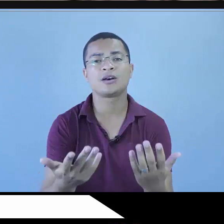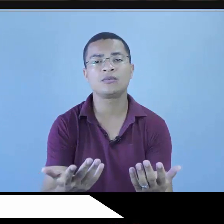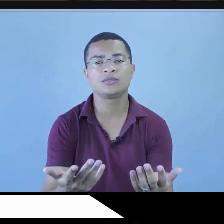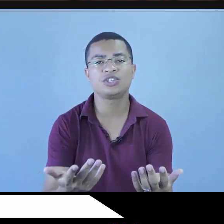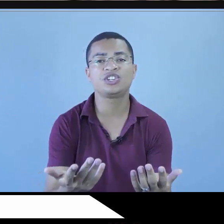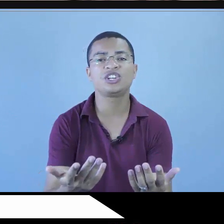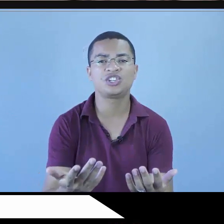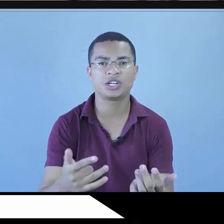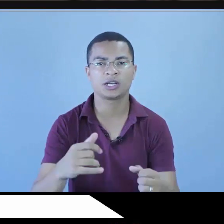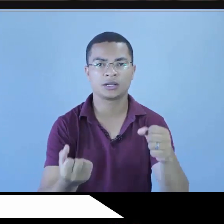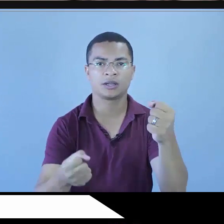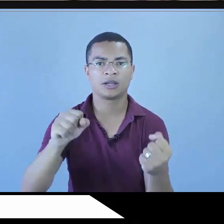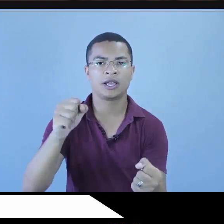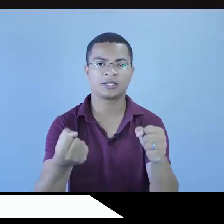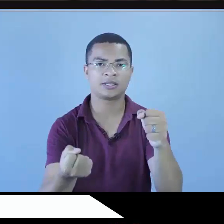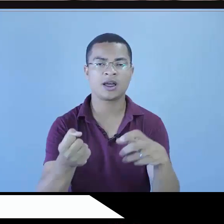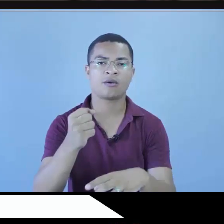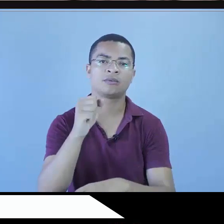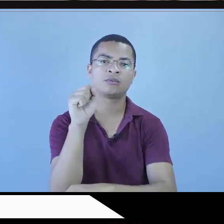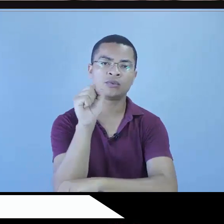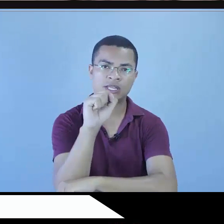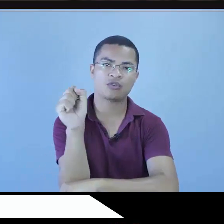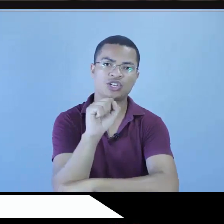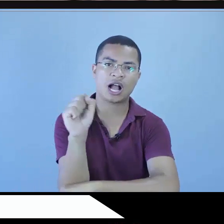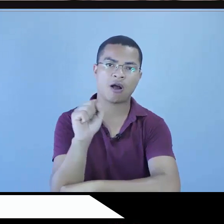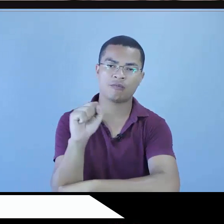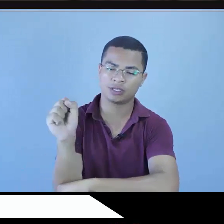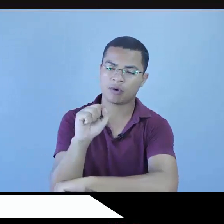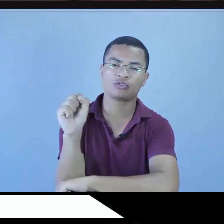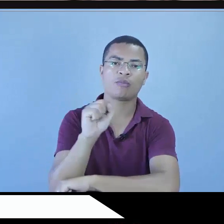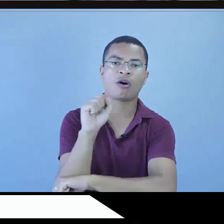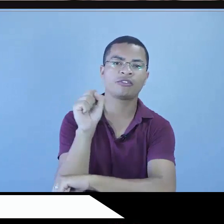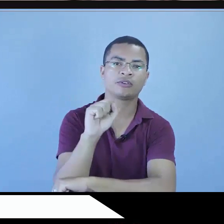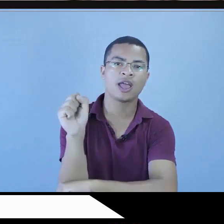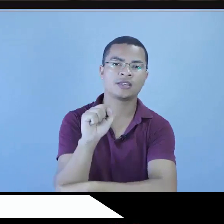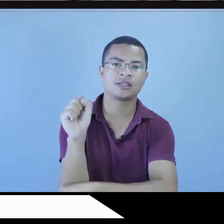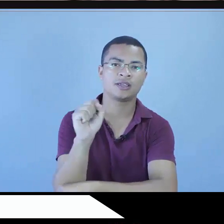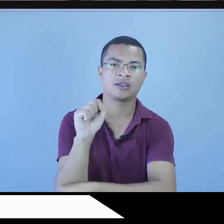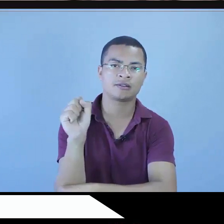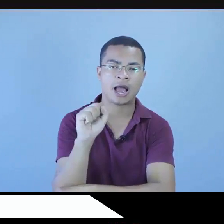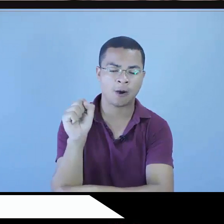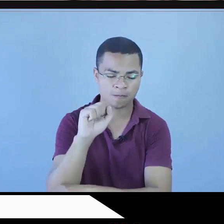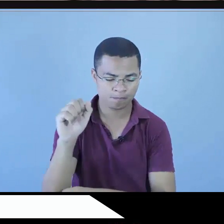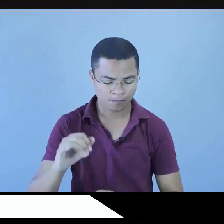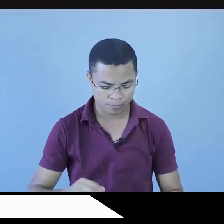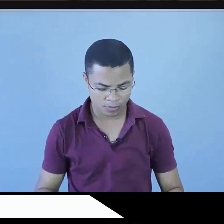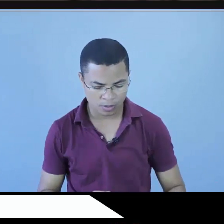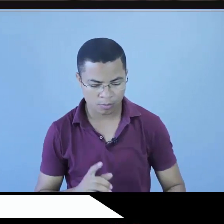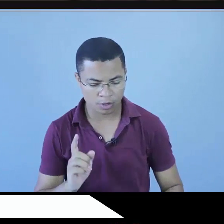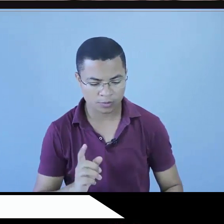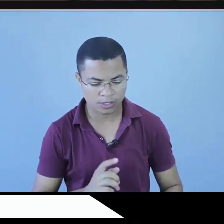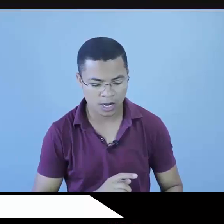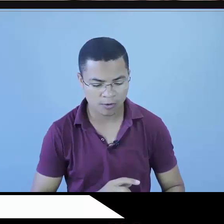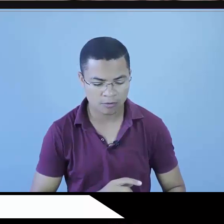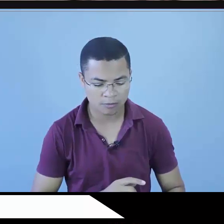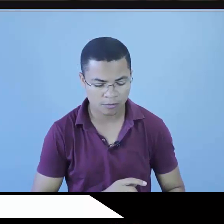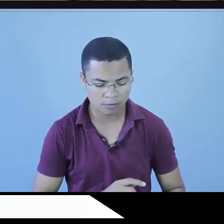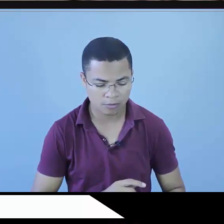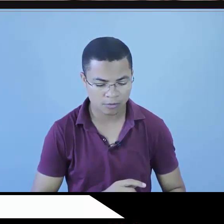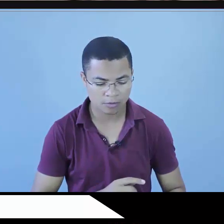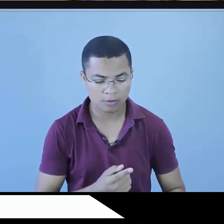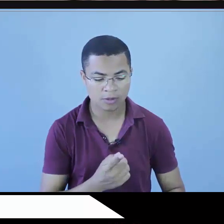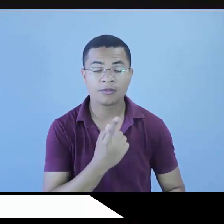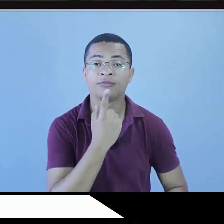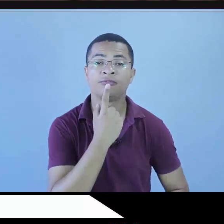falar ação de dirigir, esse sinal. O sinal de carro mesmo, automóvel, é esse daqui, carro. Próximo sinal,